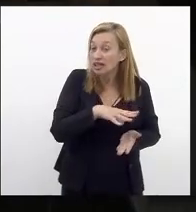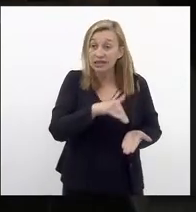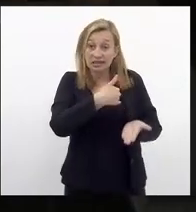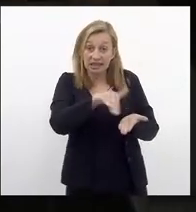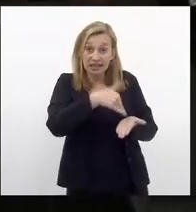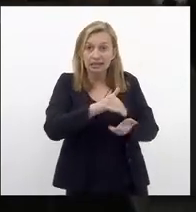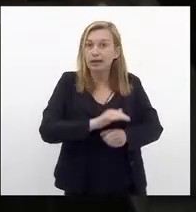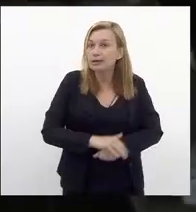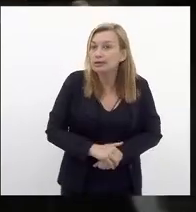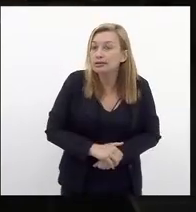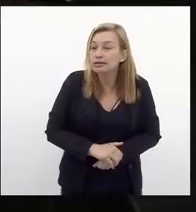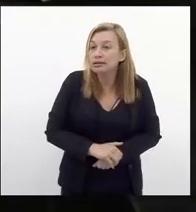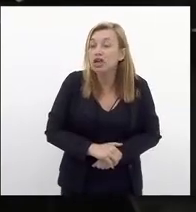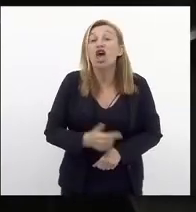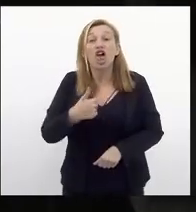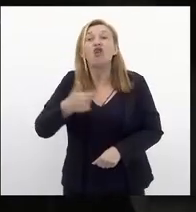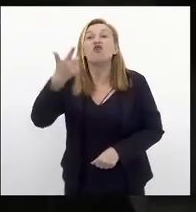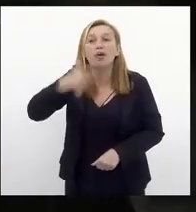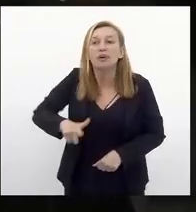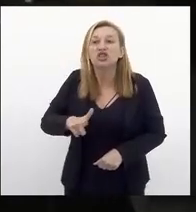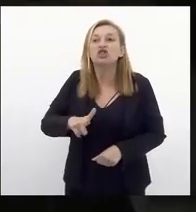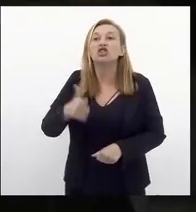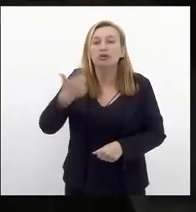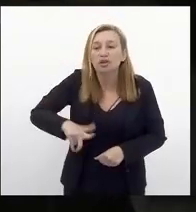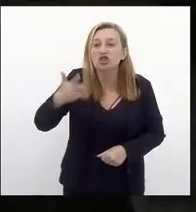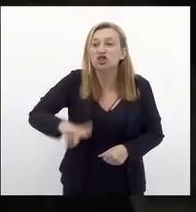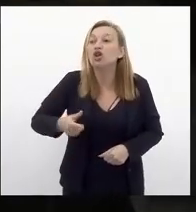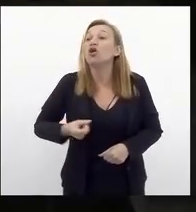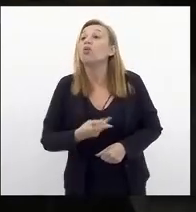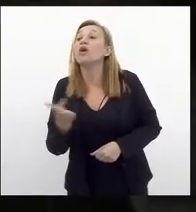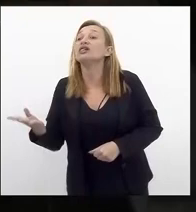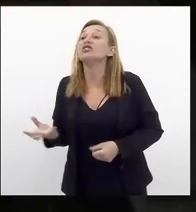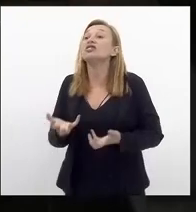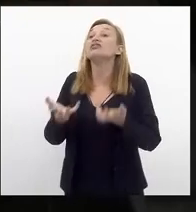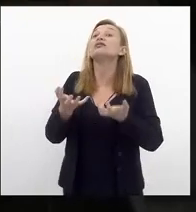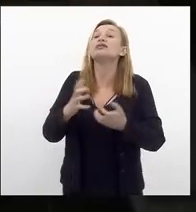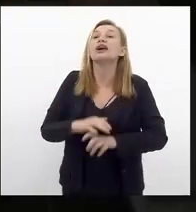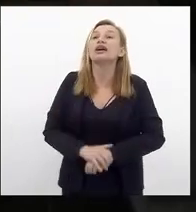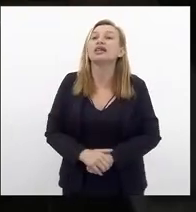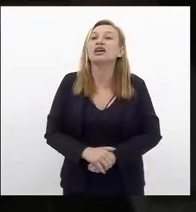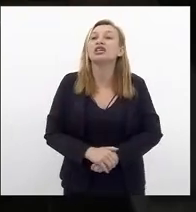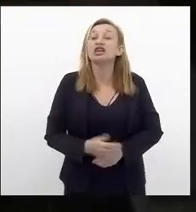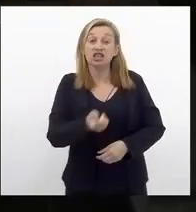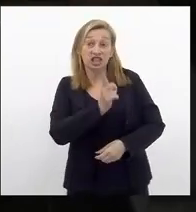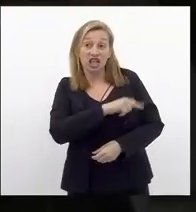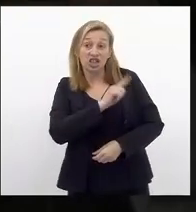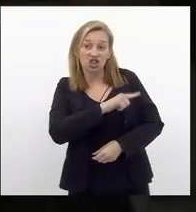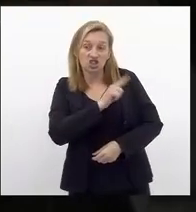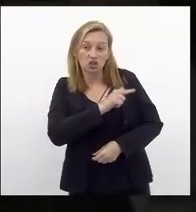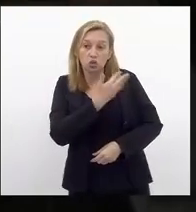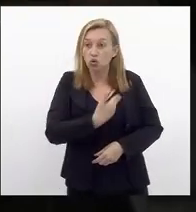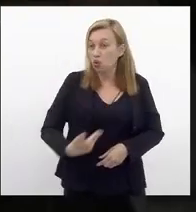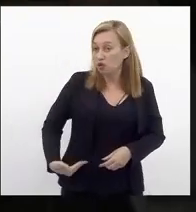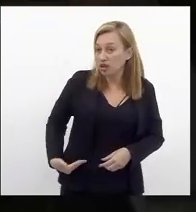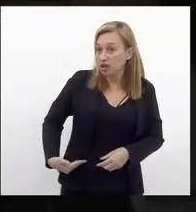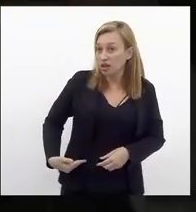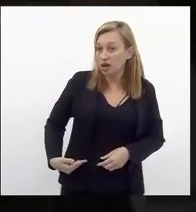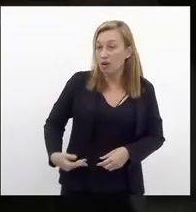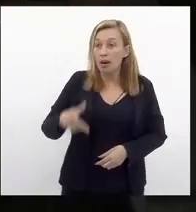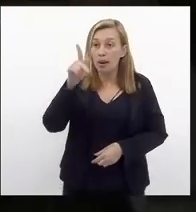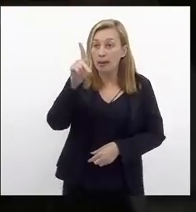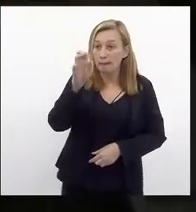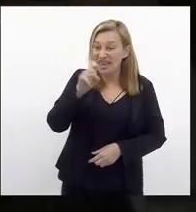secretarias eu vou repetir quantas vezes forem necessario na gestão do governador